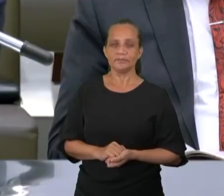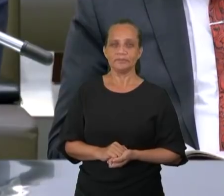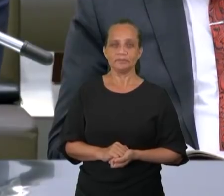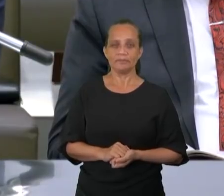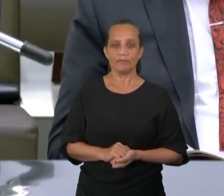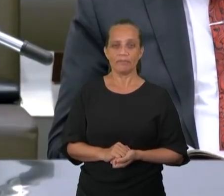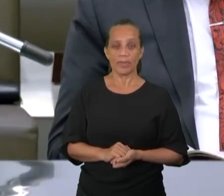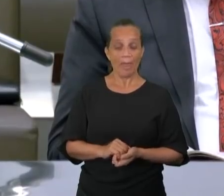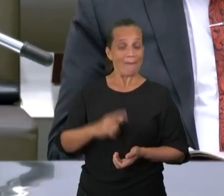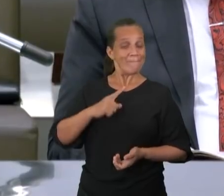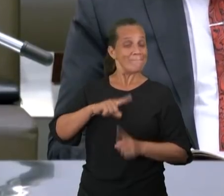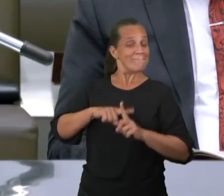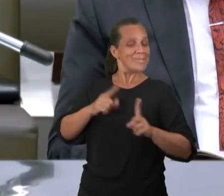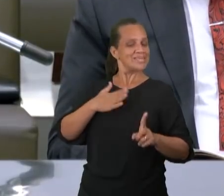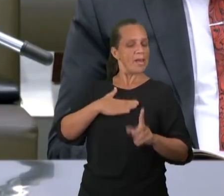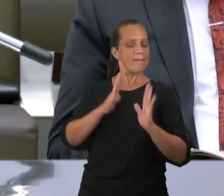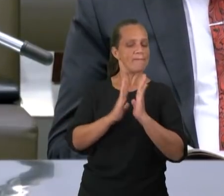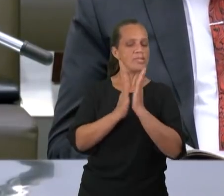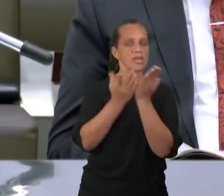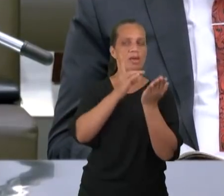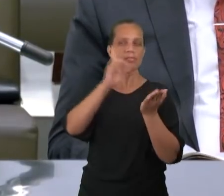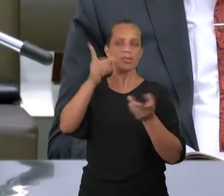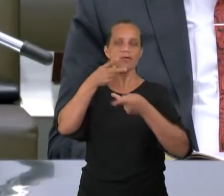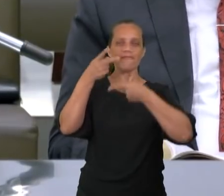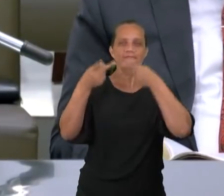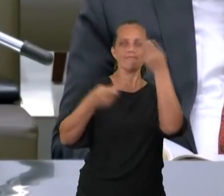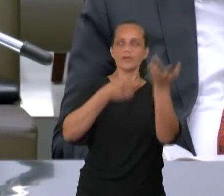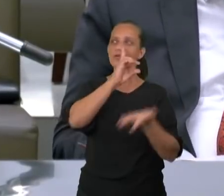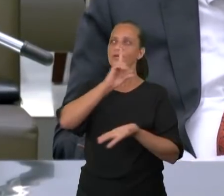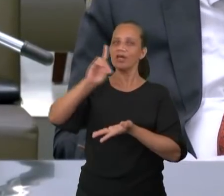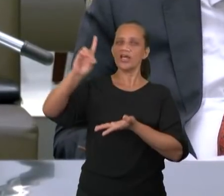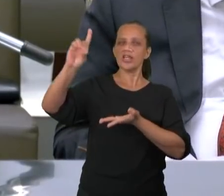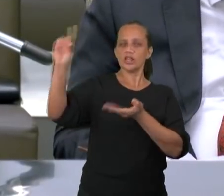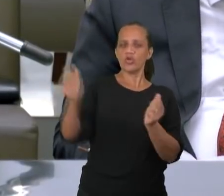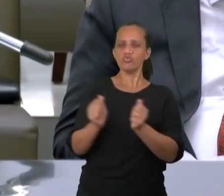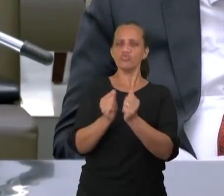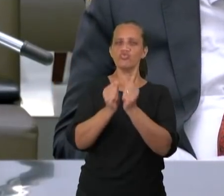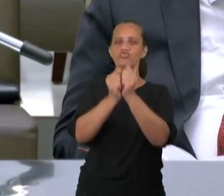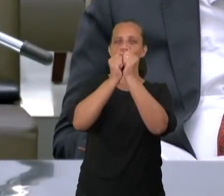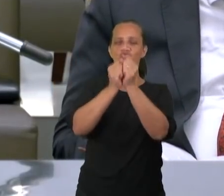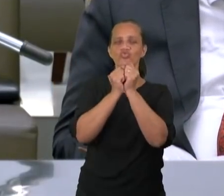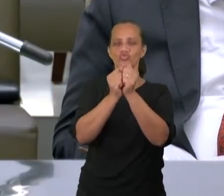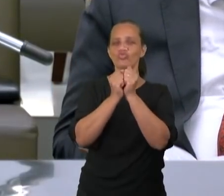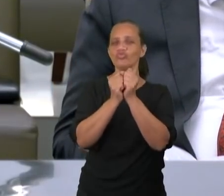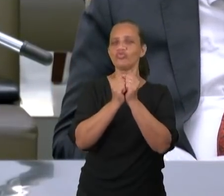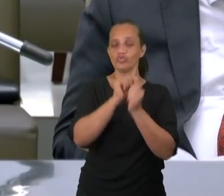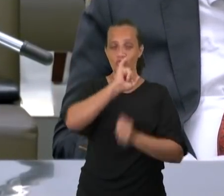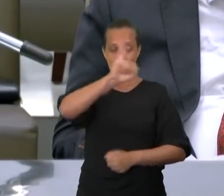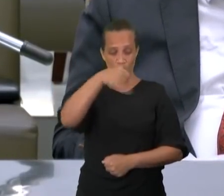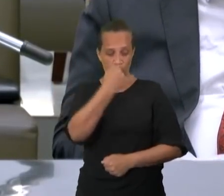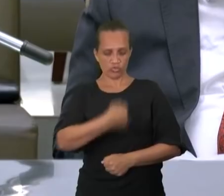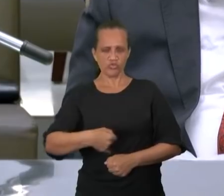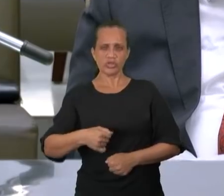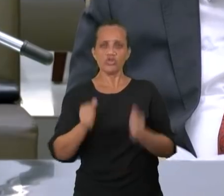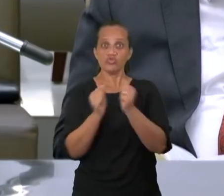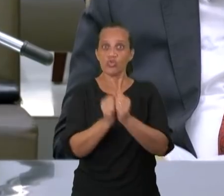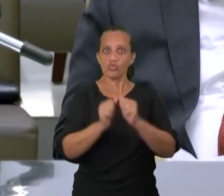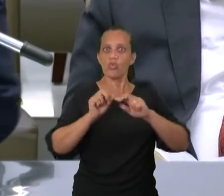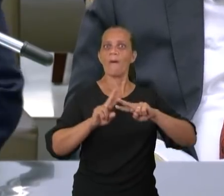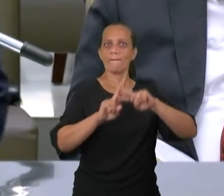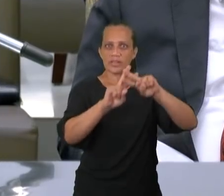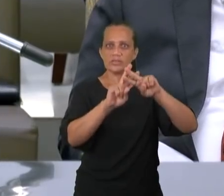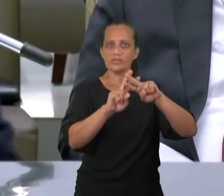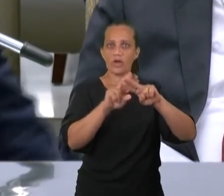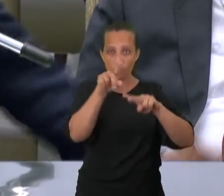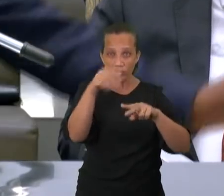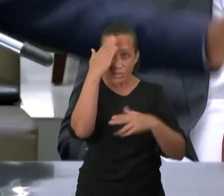E a minha Bíblia diz que Deus era com ele lá na prisão. Você crê que a